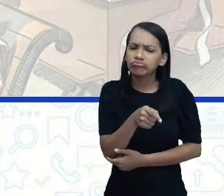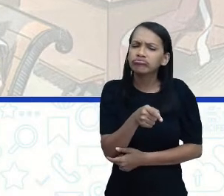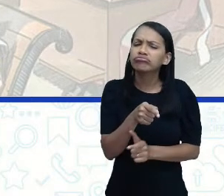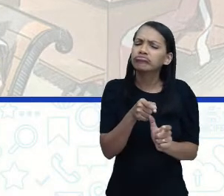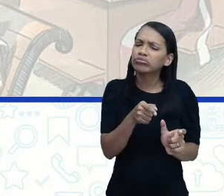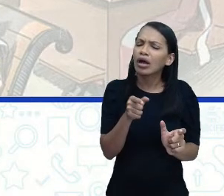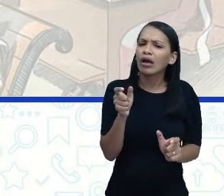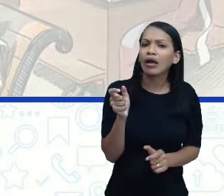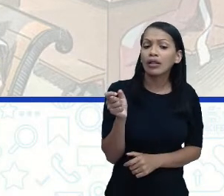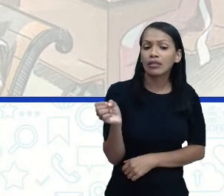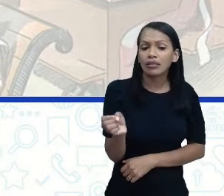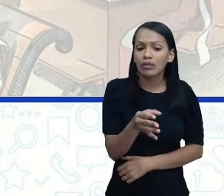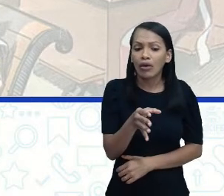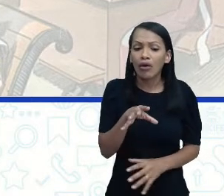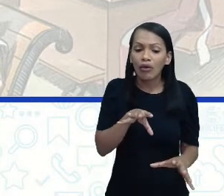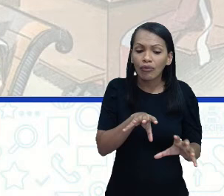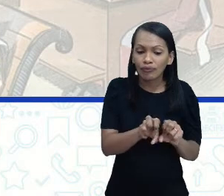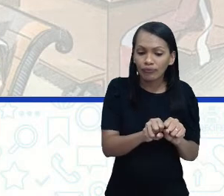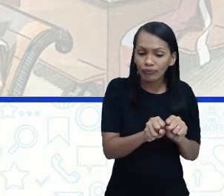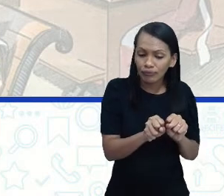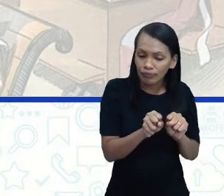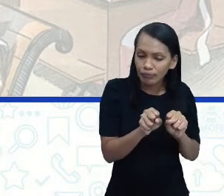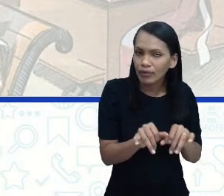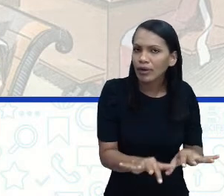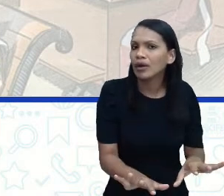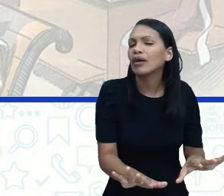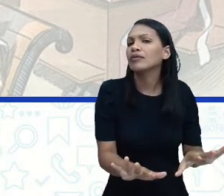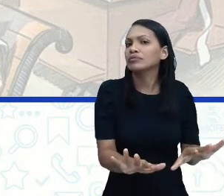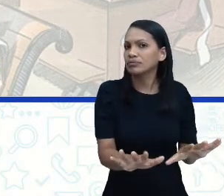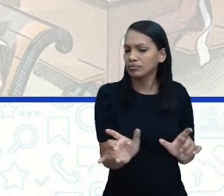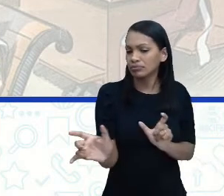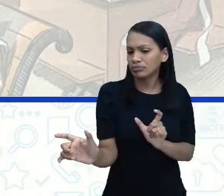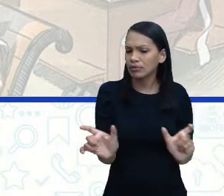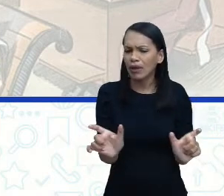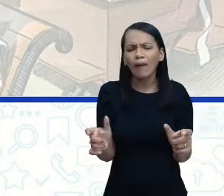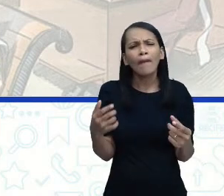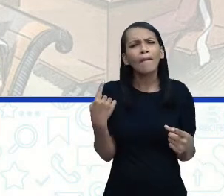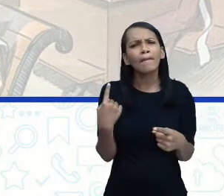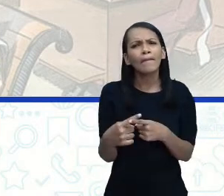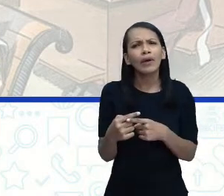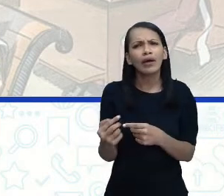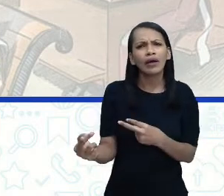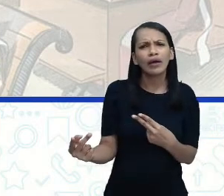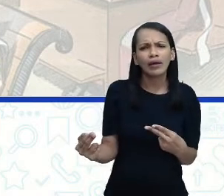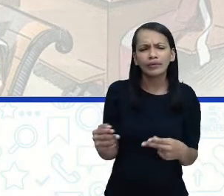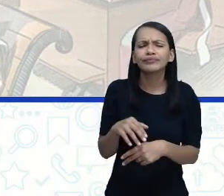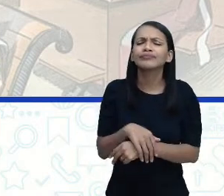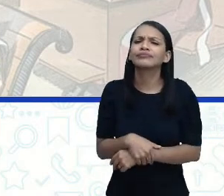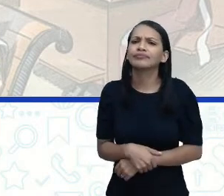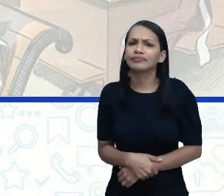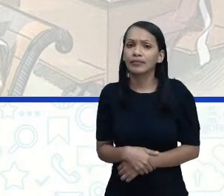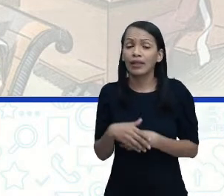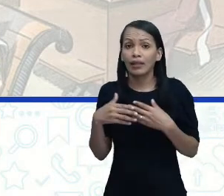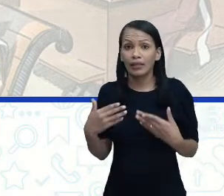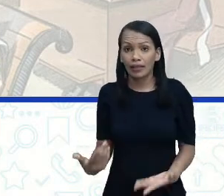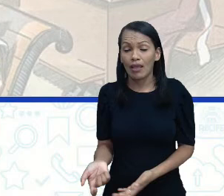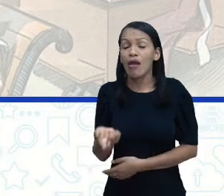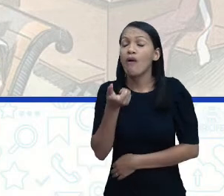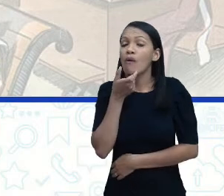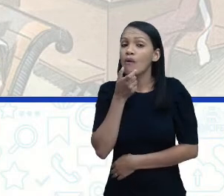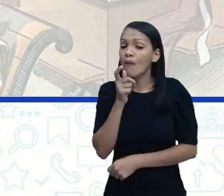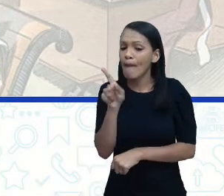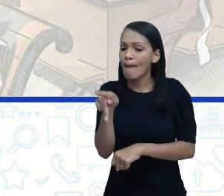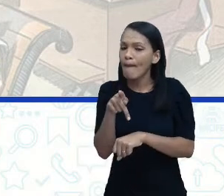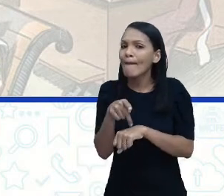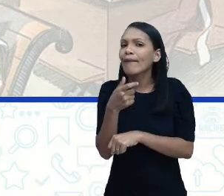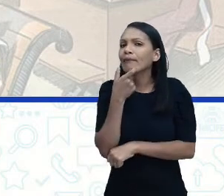imperialismo mais aos interesses dos Estados Unidos. Por quê? Os Estados Unidos ele vai iniciar uma campanha,